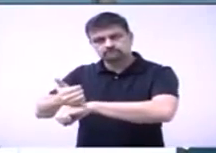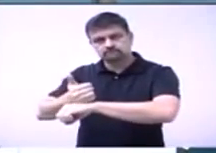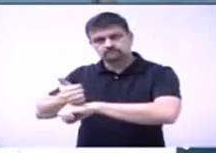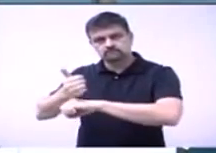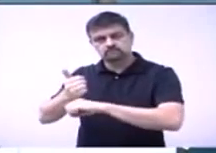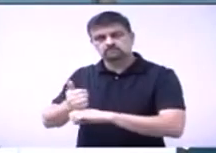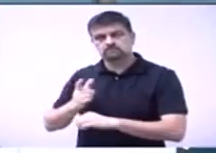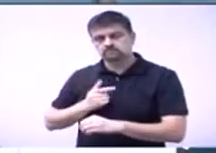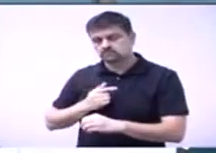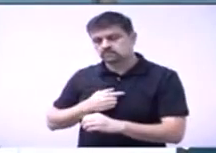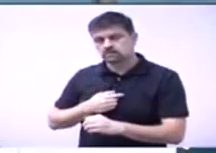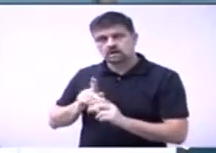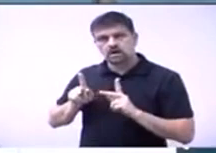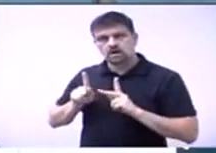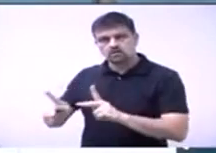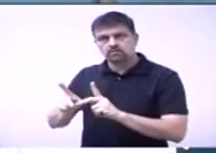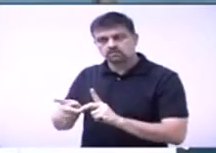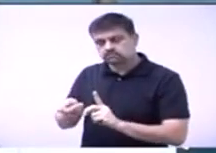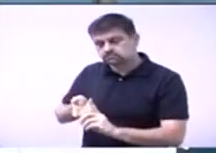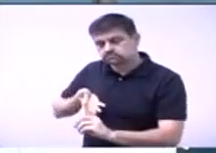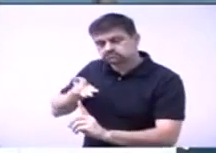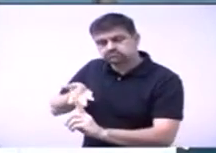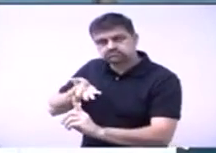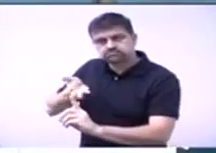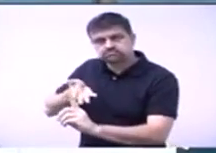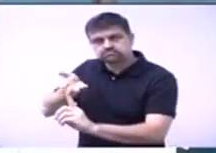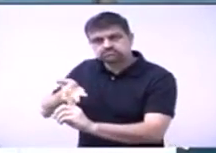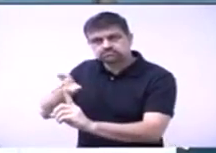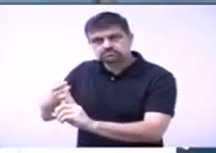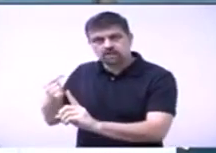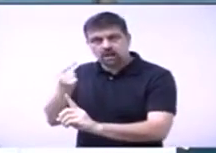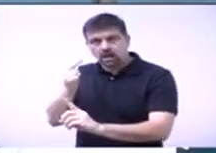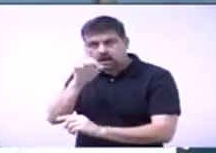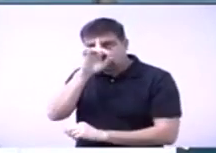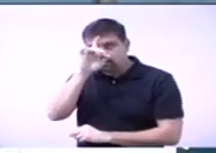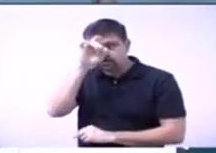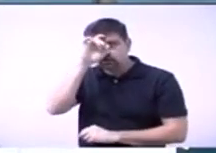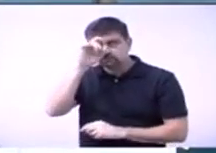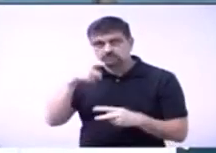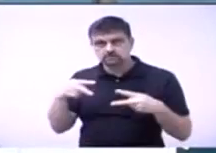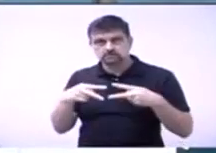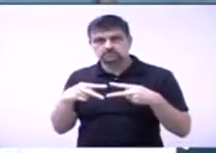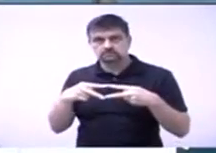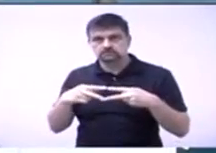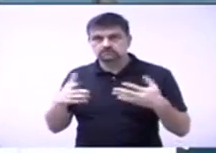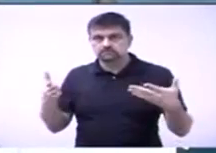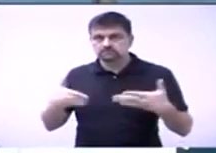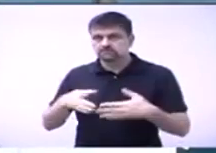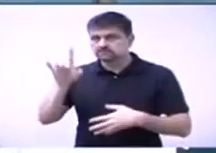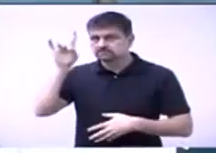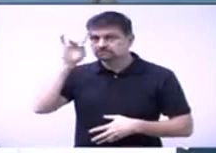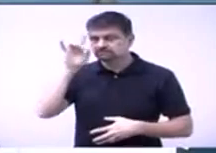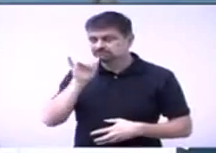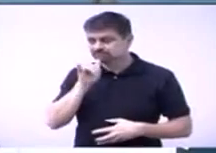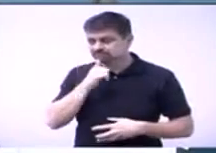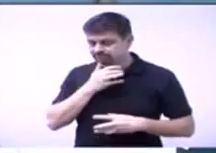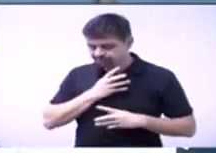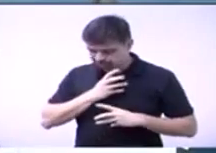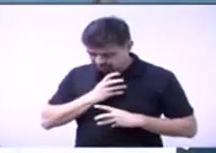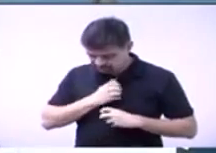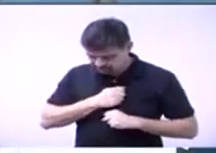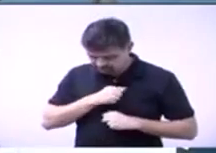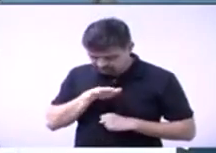e atendendo a população de Paulínia no Hospital Municipal. Então, hoje é um dia muito triste para a